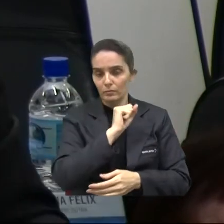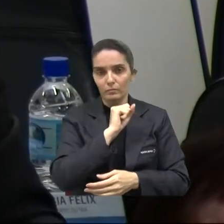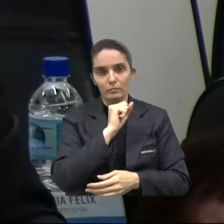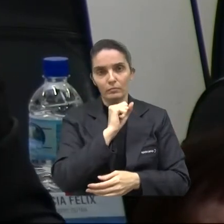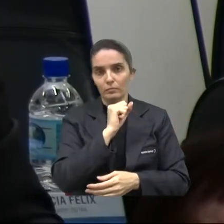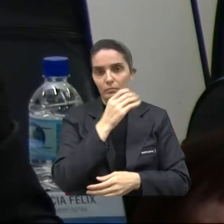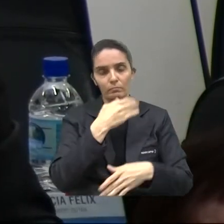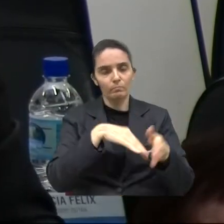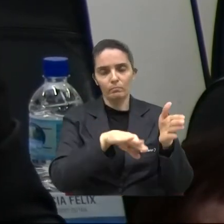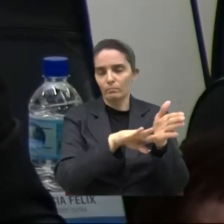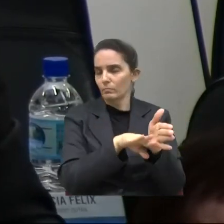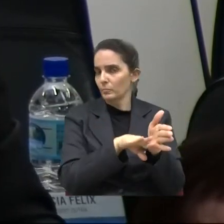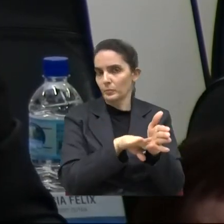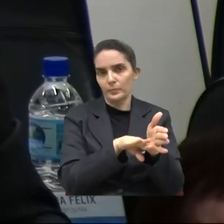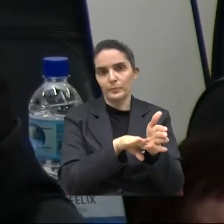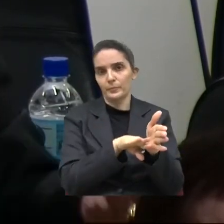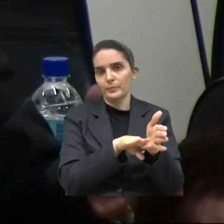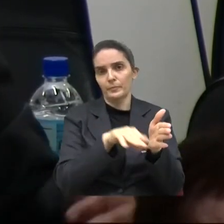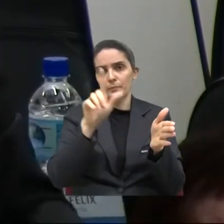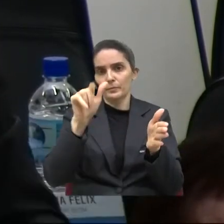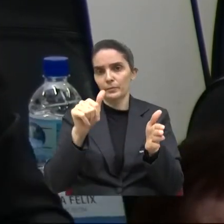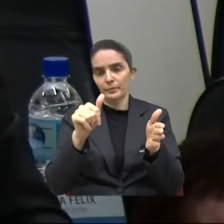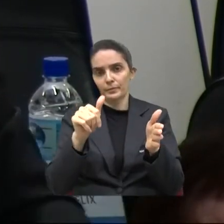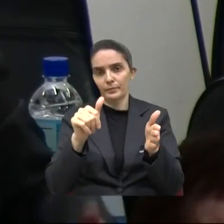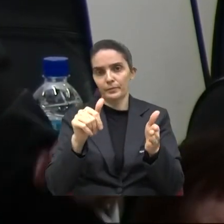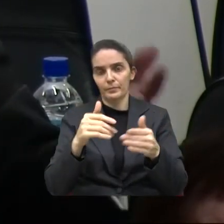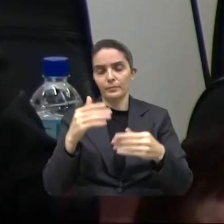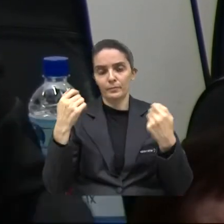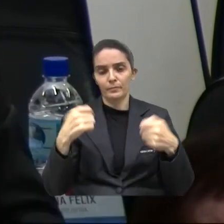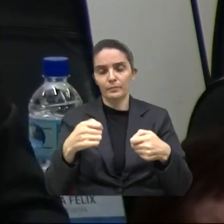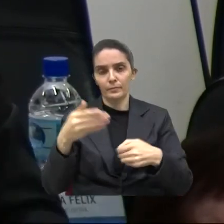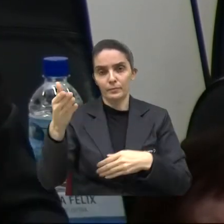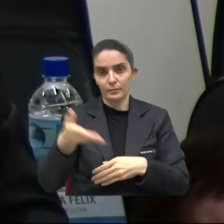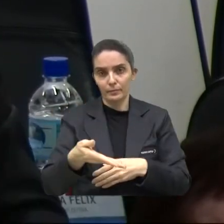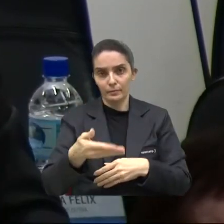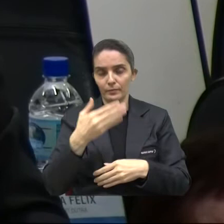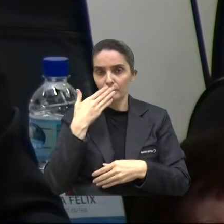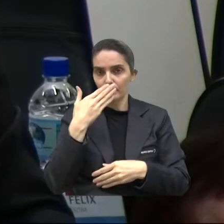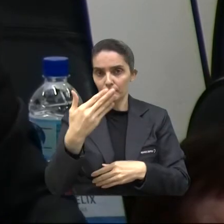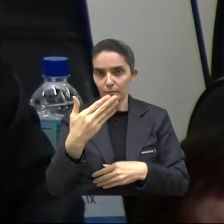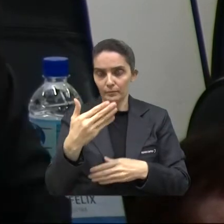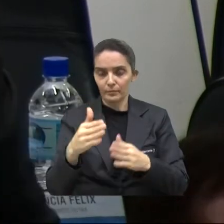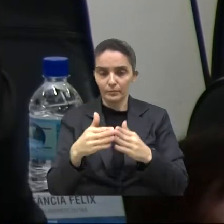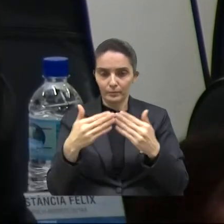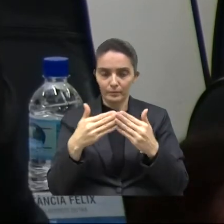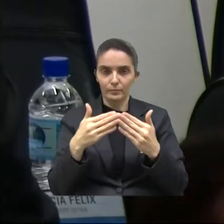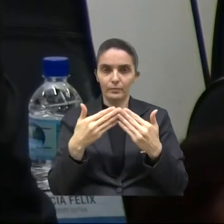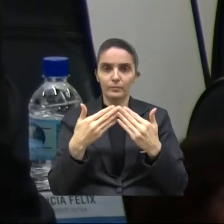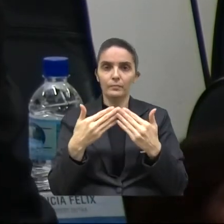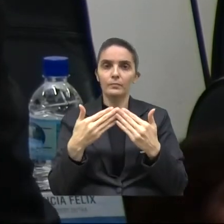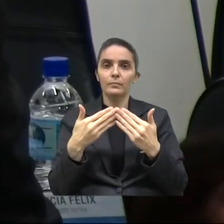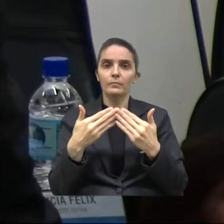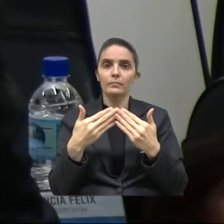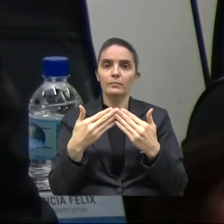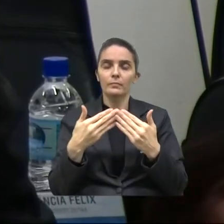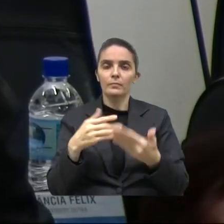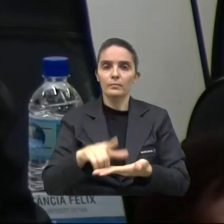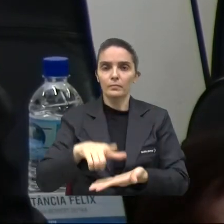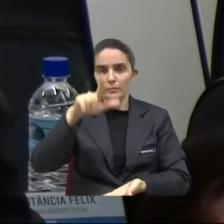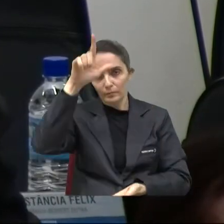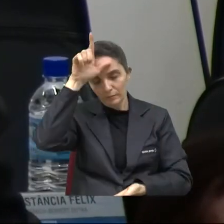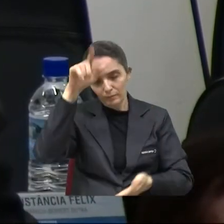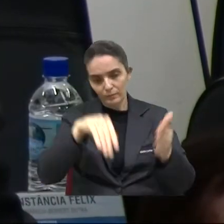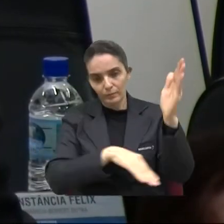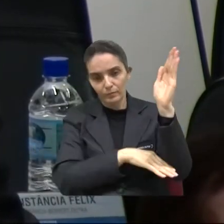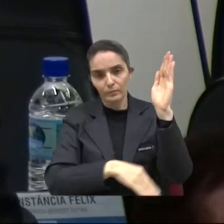nem chegar depois das eleições, teria que ser agora. E eu peço encarecidamente a autorização dos líderes para